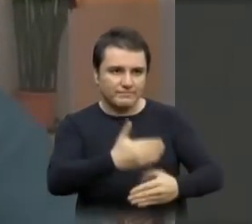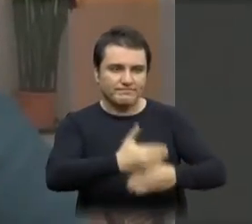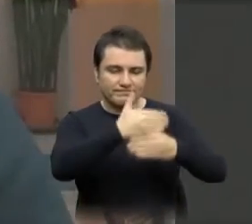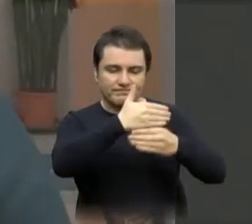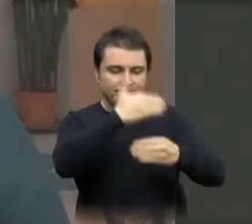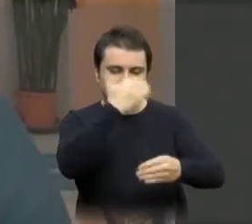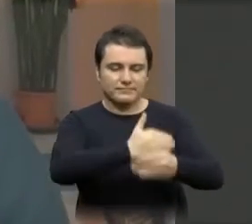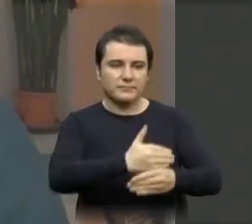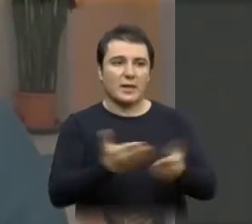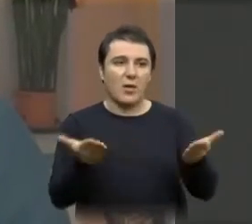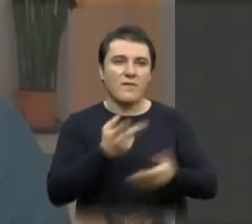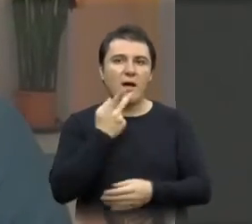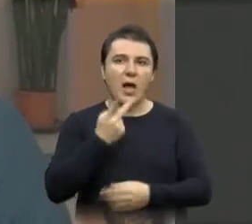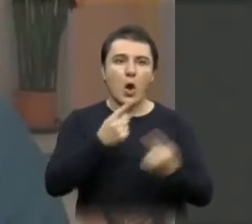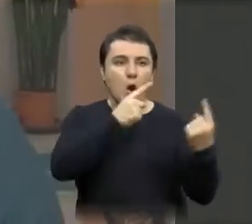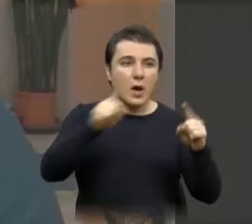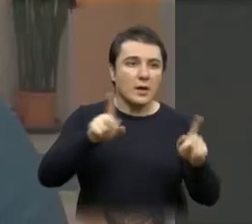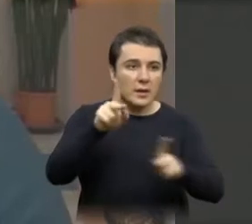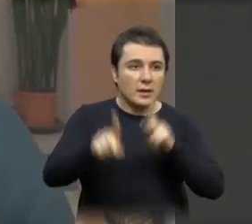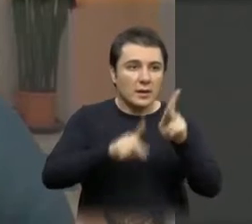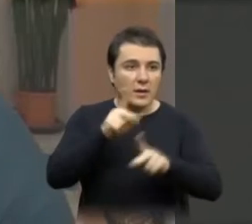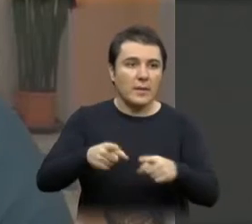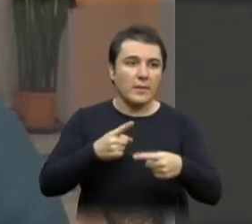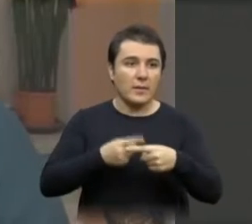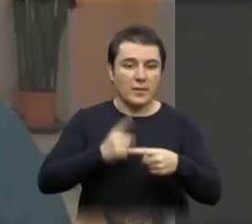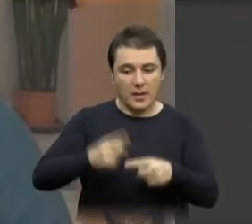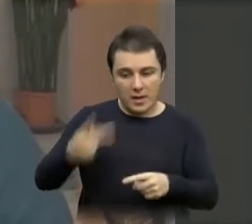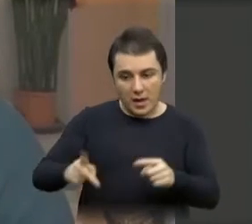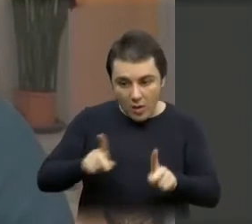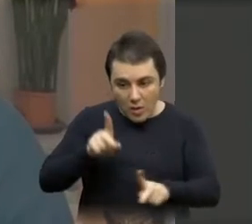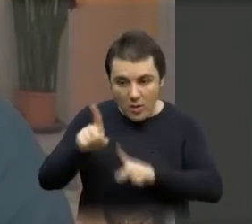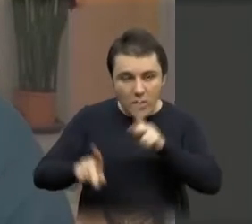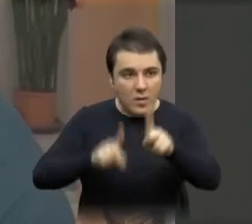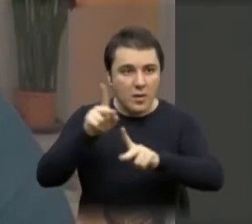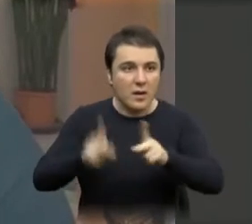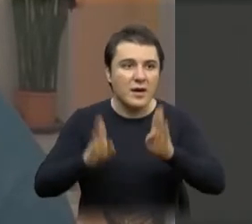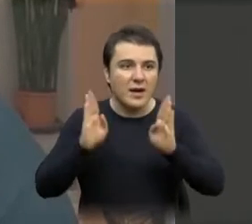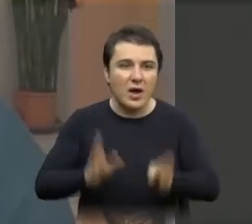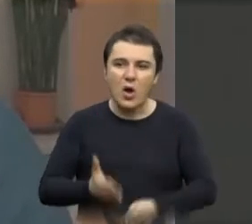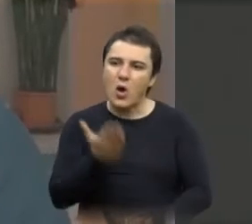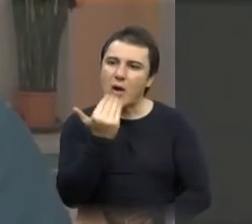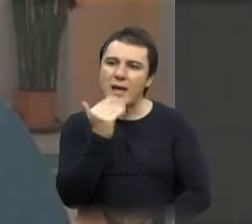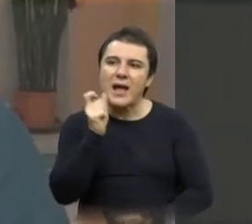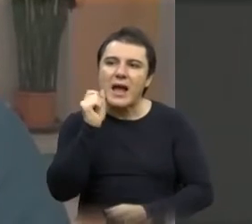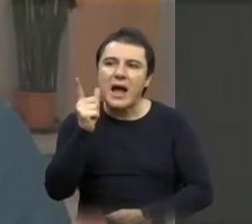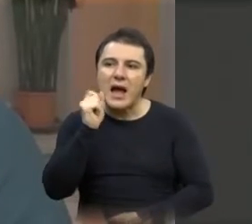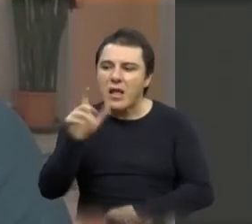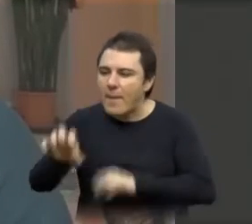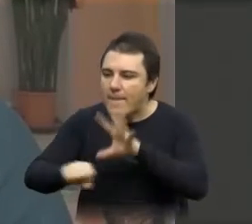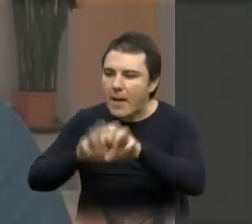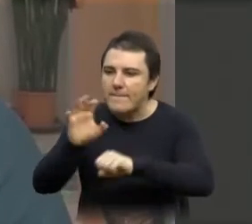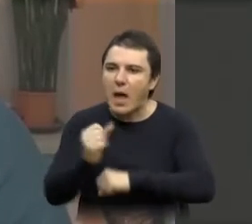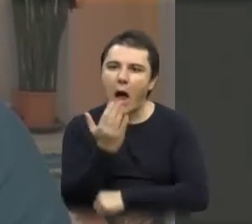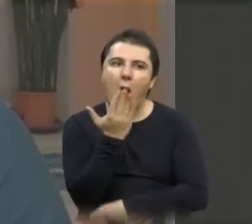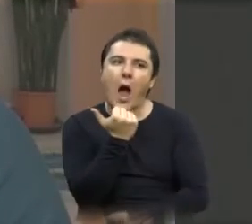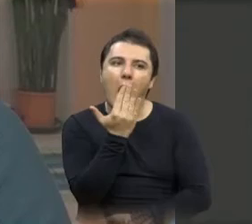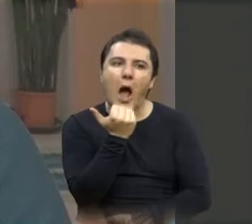atacar a nossa população, dizendo que o nosso povo está comendo gatos para se alimentar.